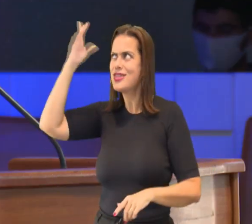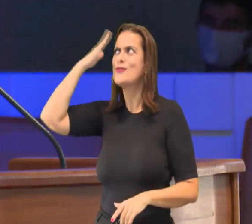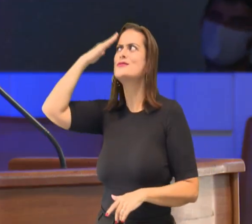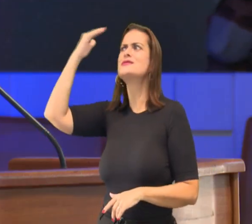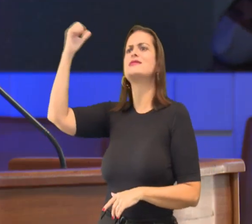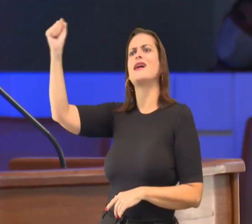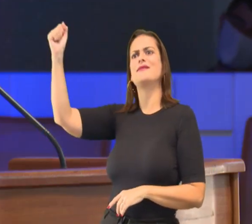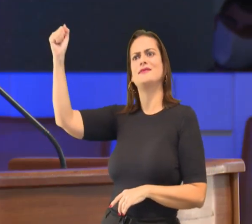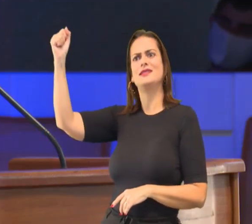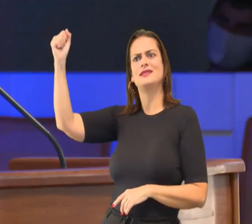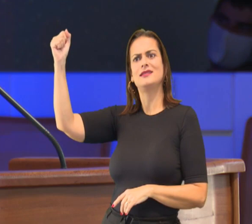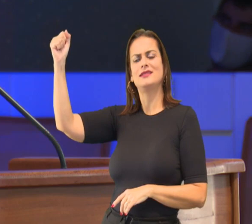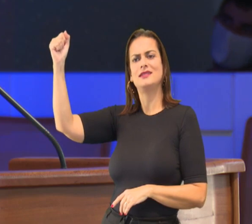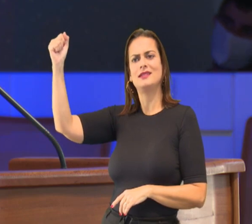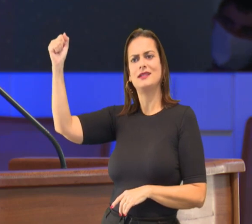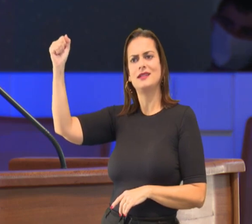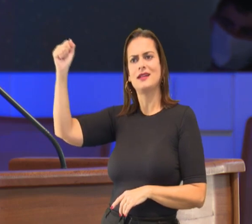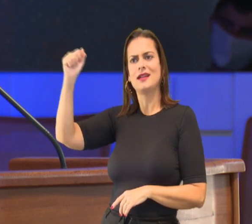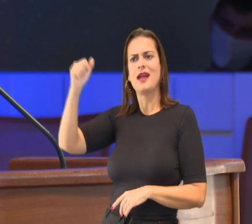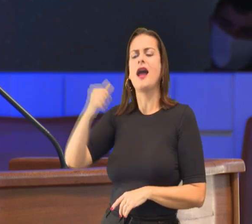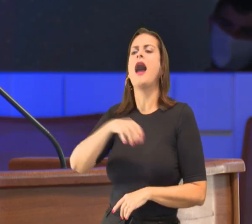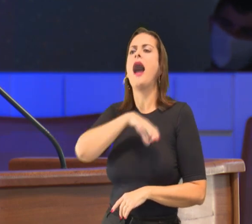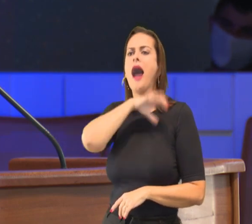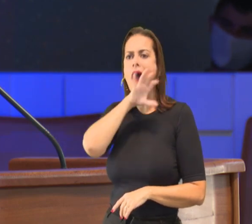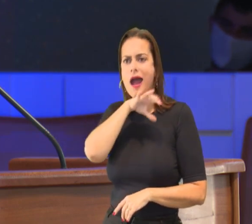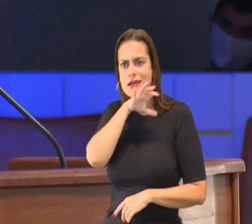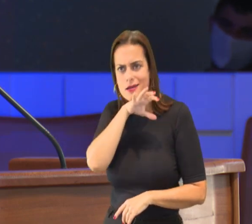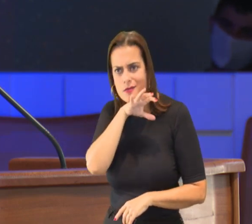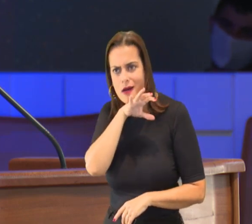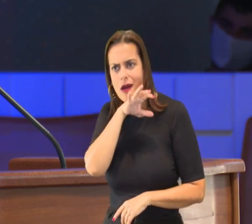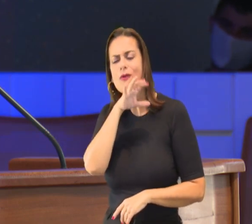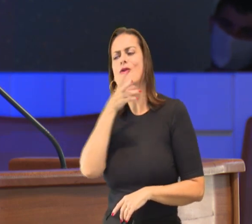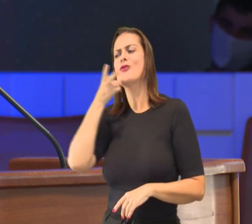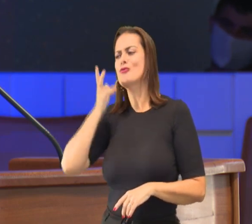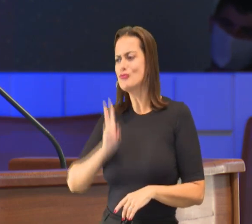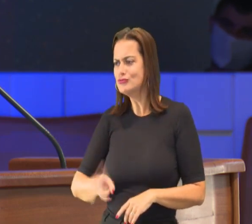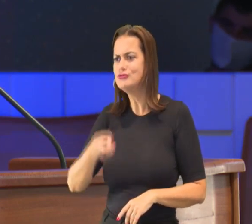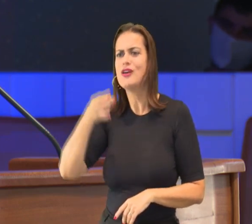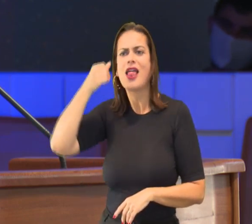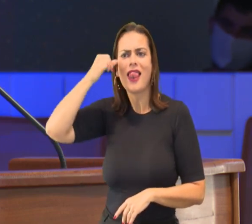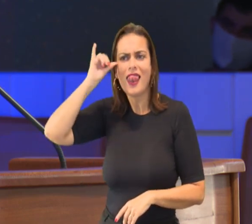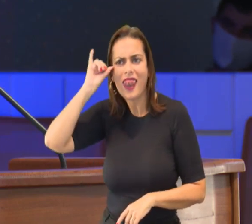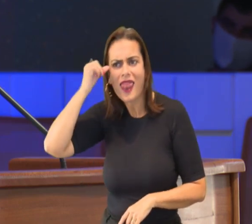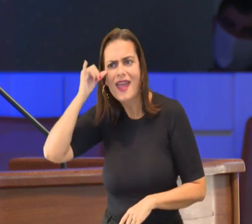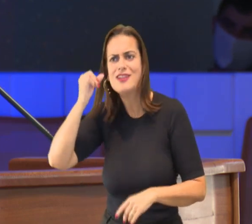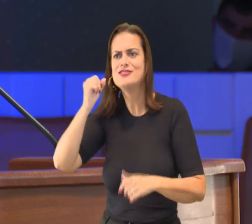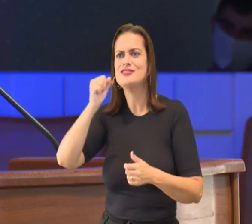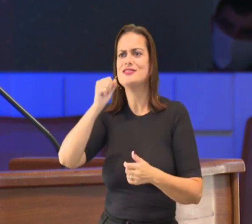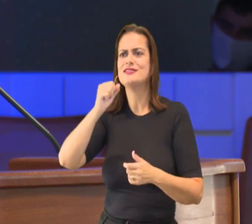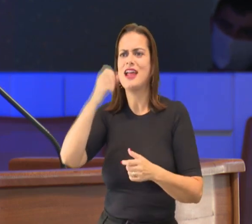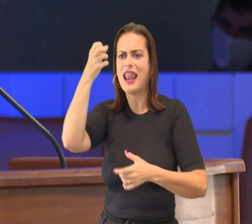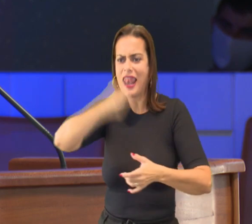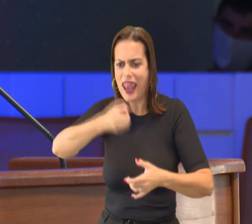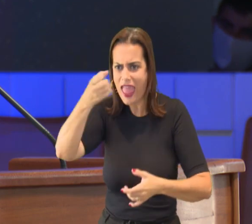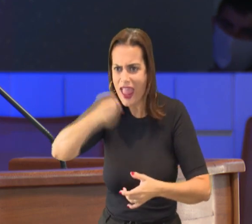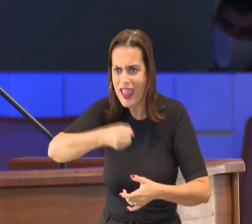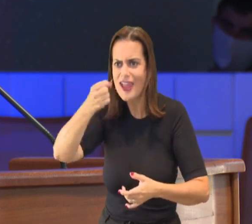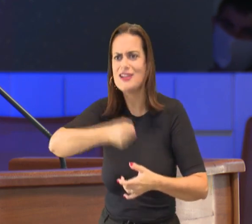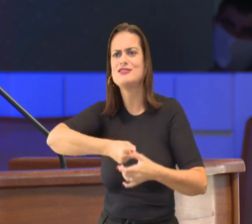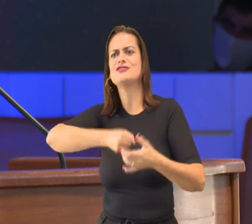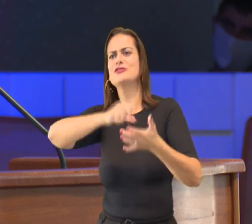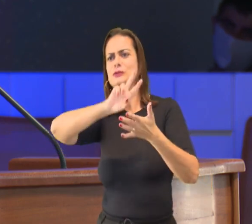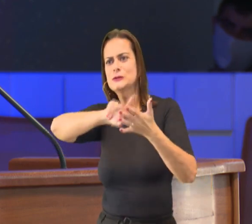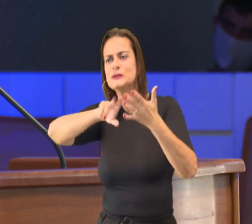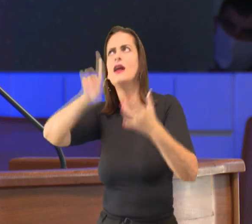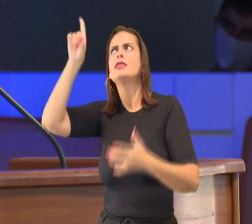do Senhor, a fêmea era fornecedora contínua do leite e dos seus derivados. Ou seja,